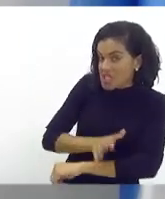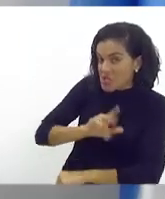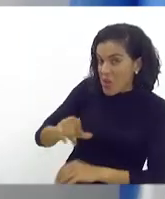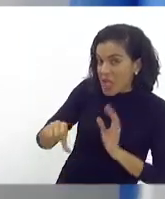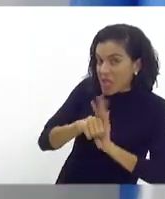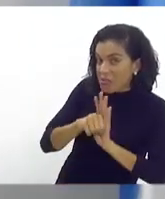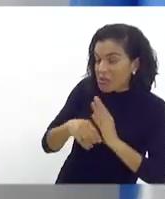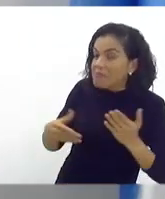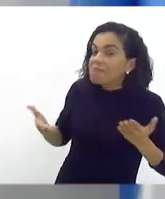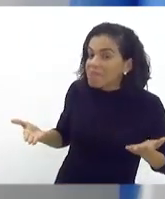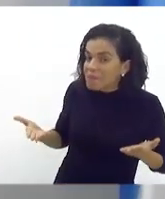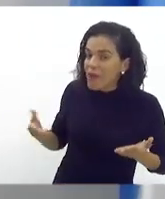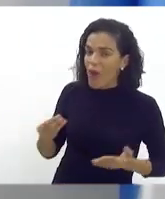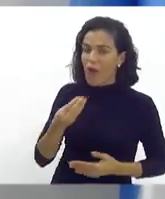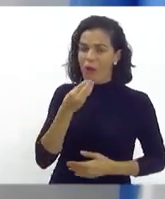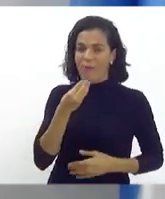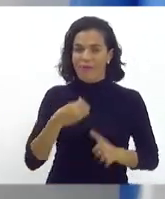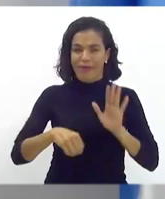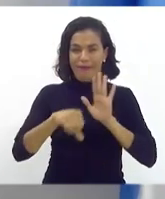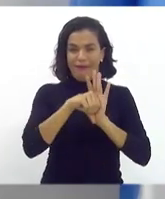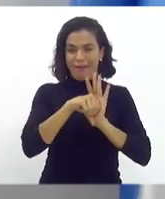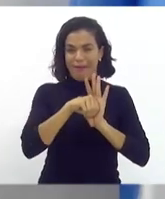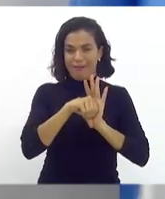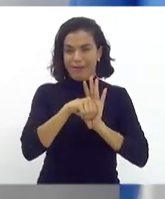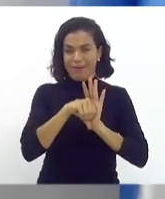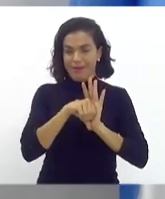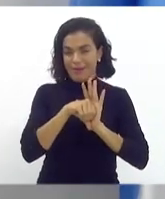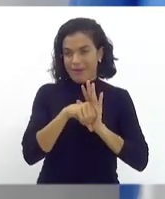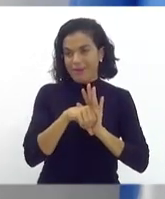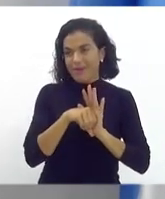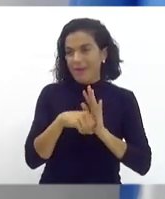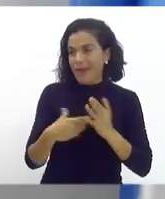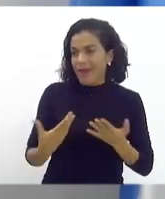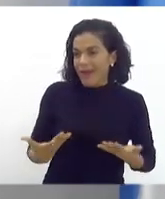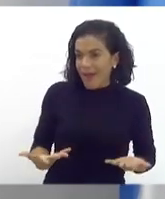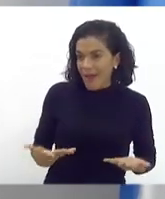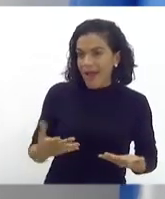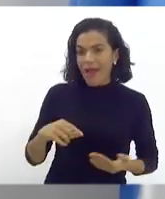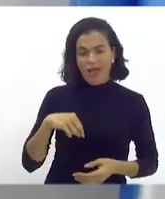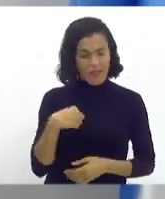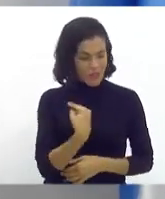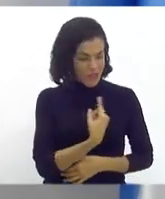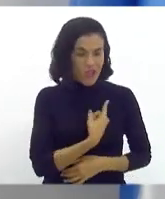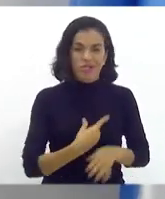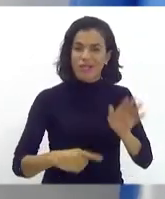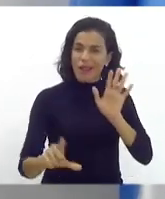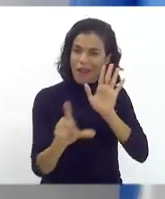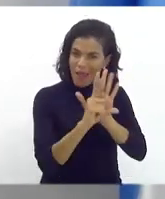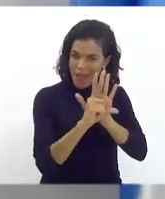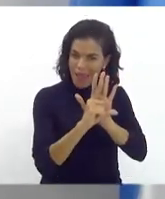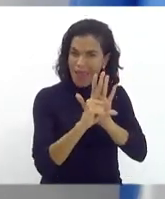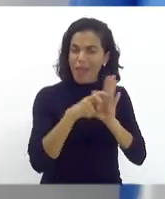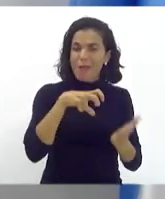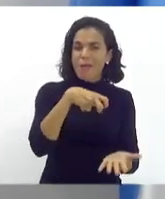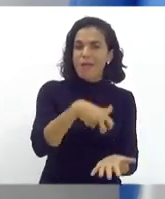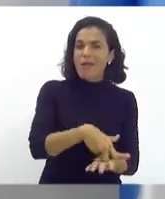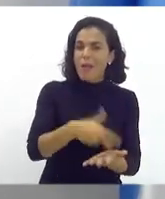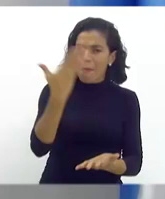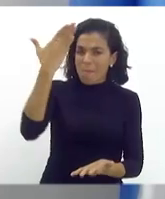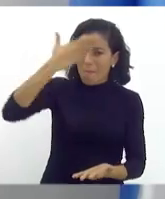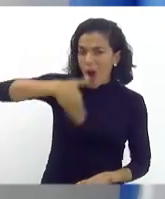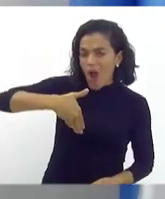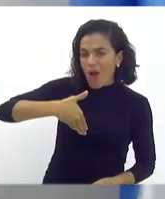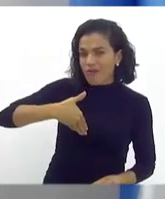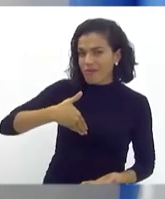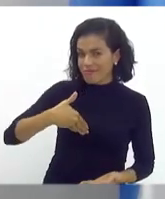é crime claro que é crime a nossa a nossa a nossa lei penal já aponta que